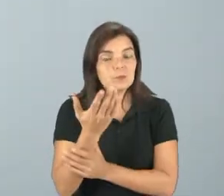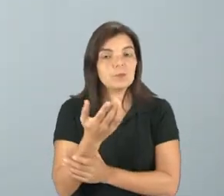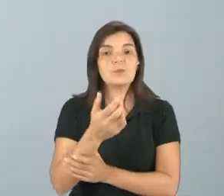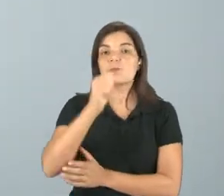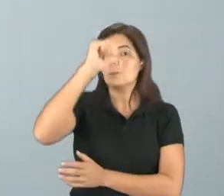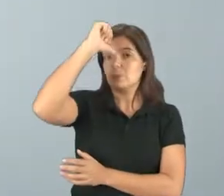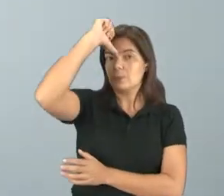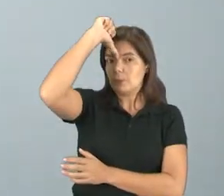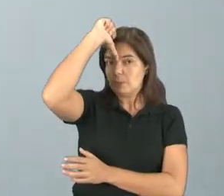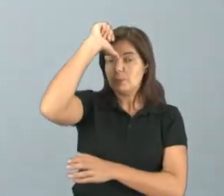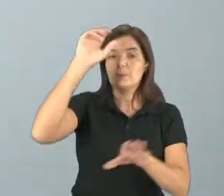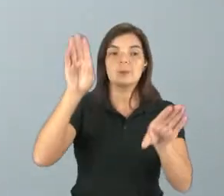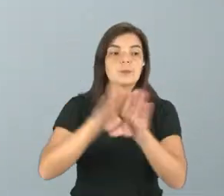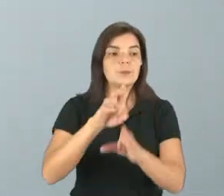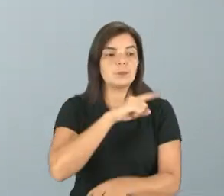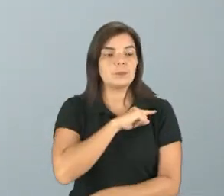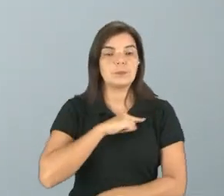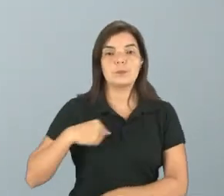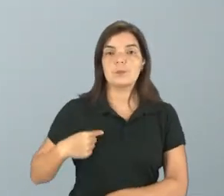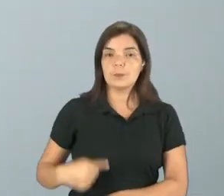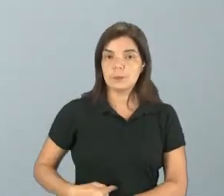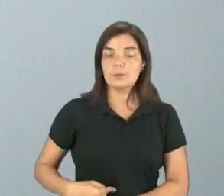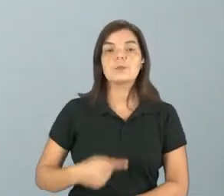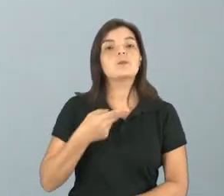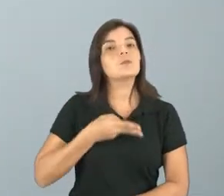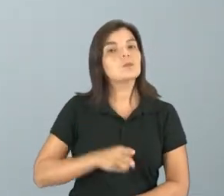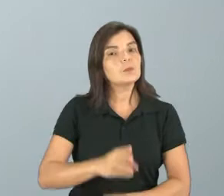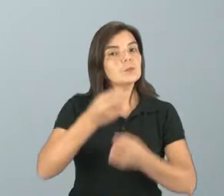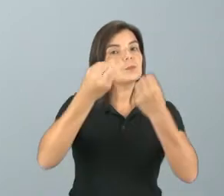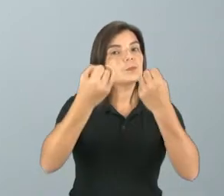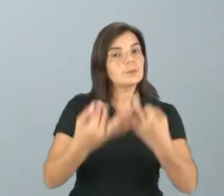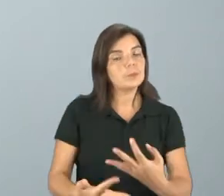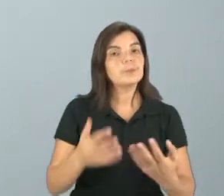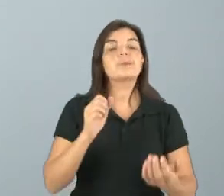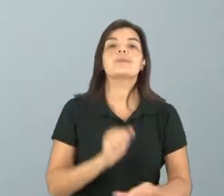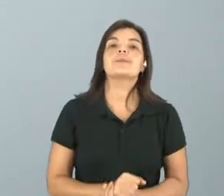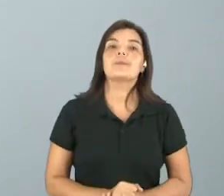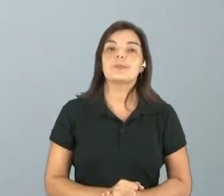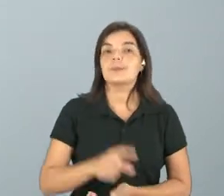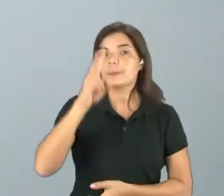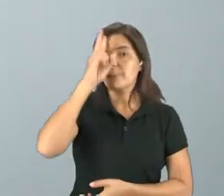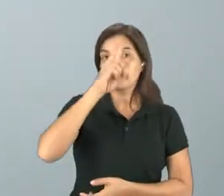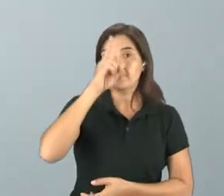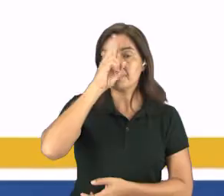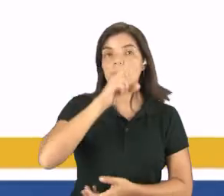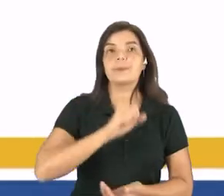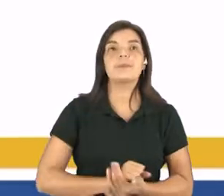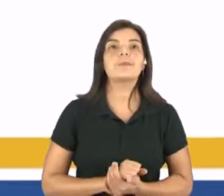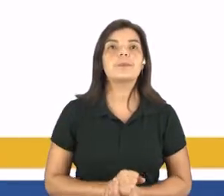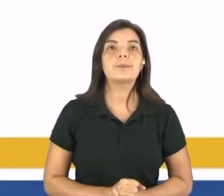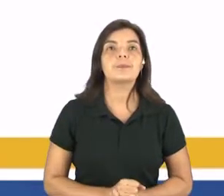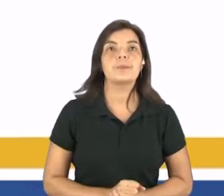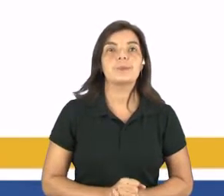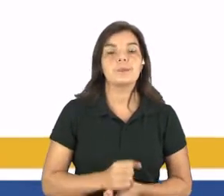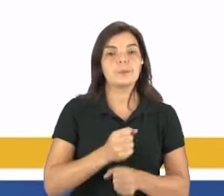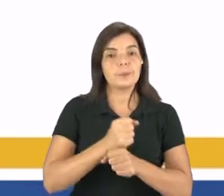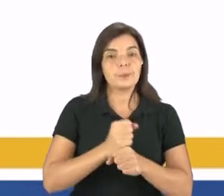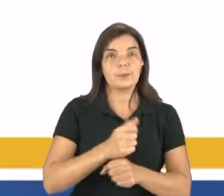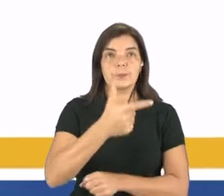na Índia e na China, né? E a gente vai continuar falando um pouquinho sobre esse aspecto histórico. No ano